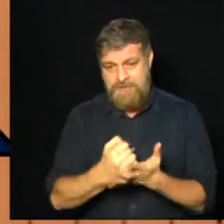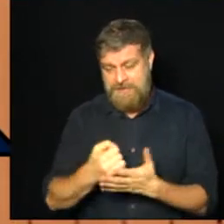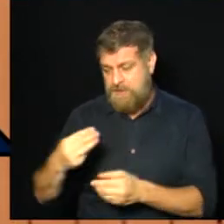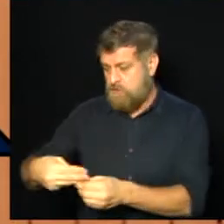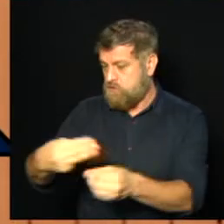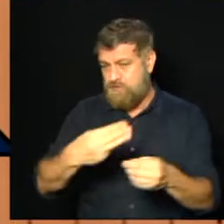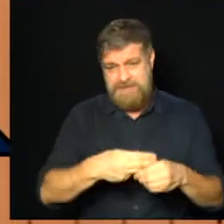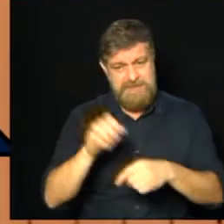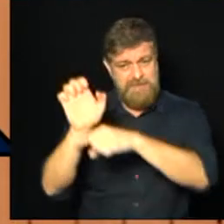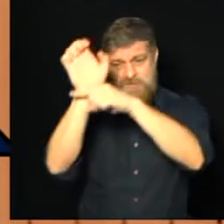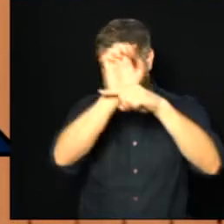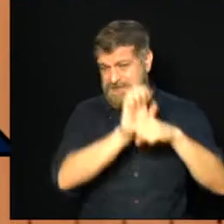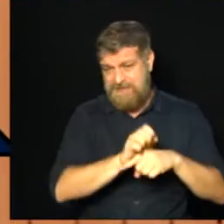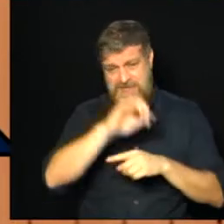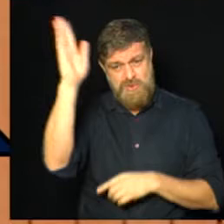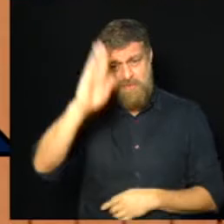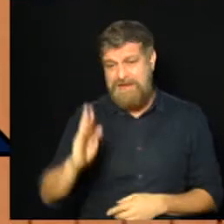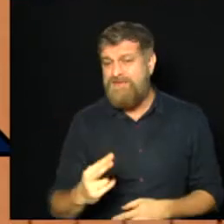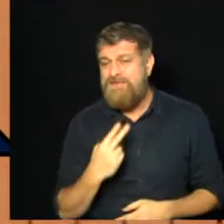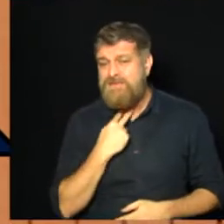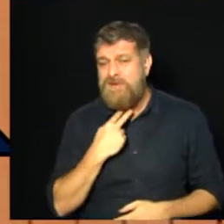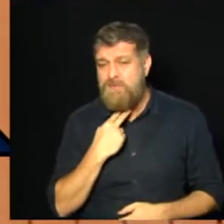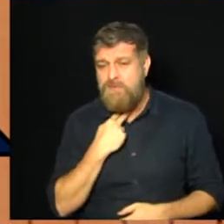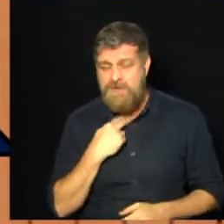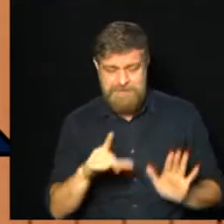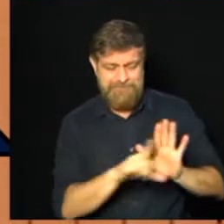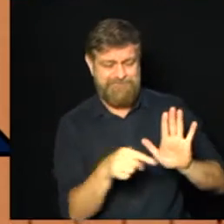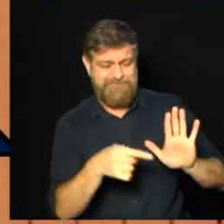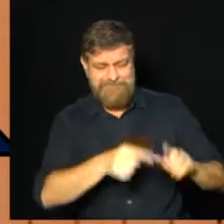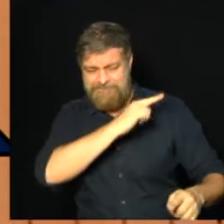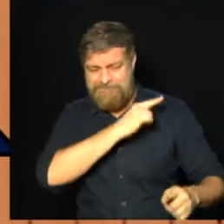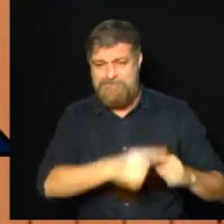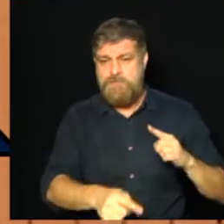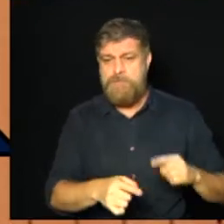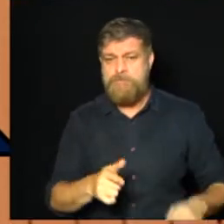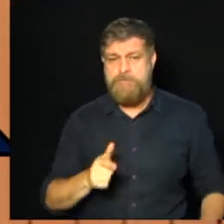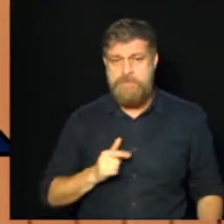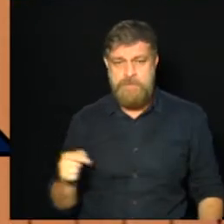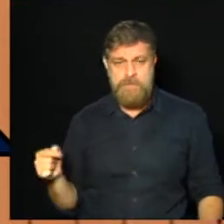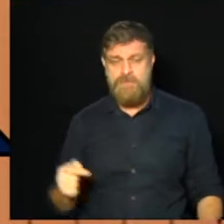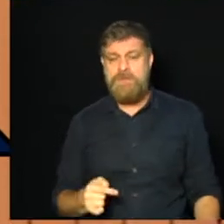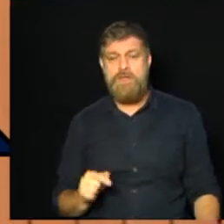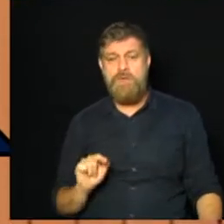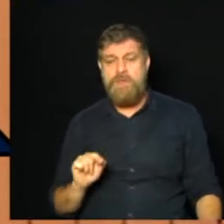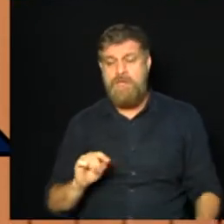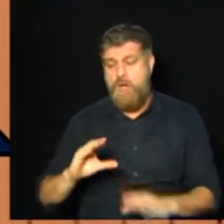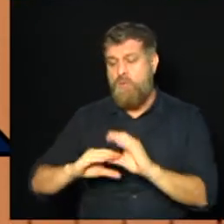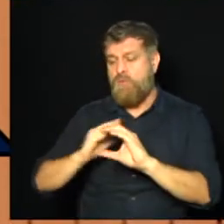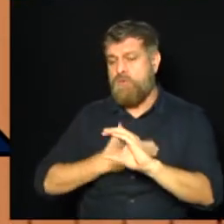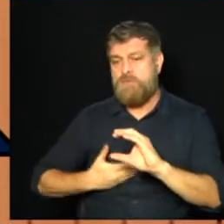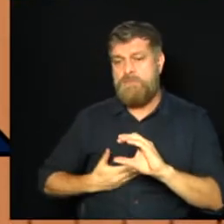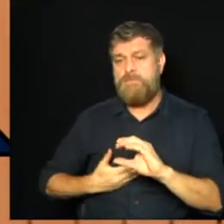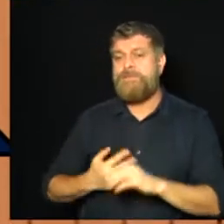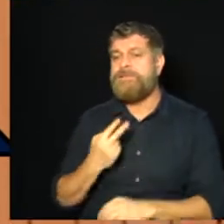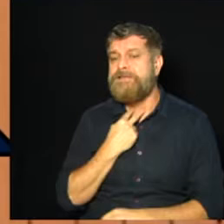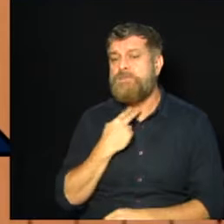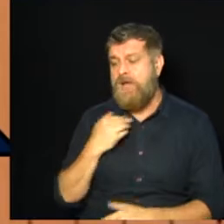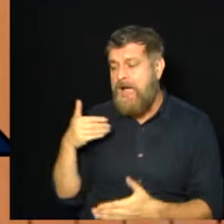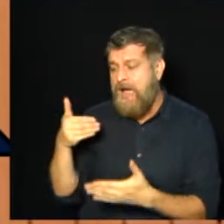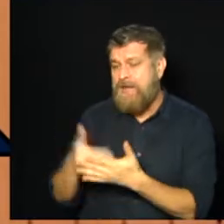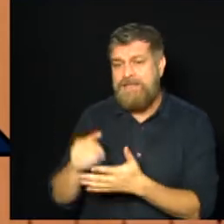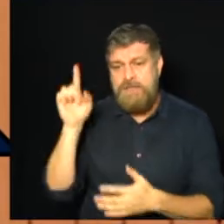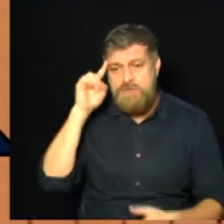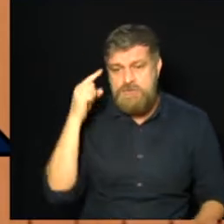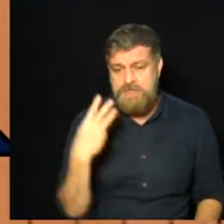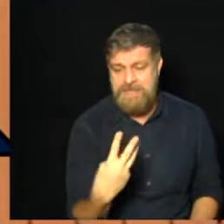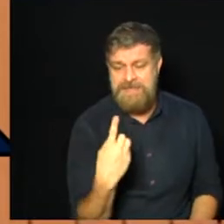municípios, ela diz o seguinte, que estão impedidos de contratação via concurso público até 31 de